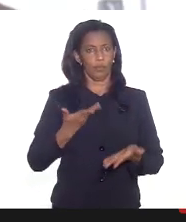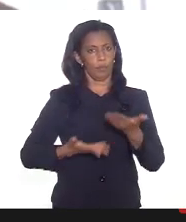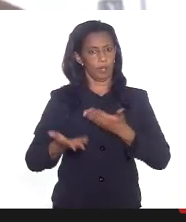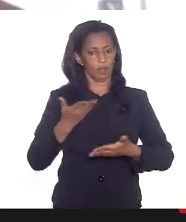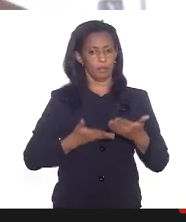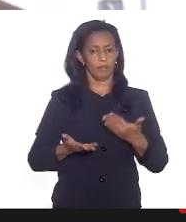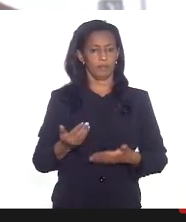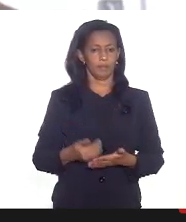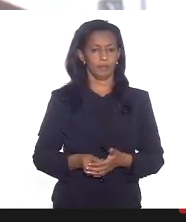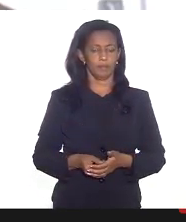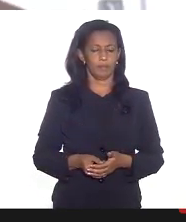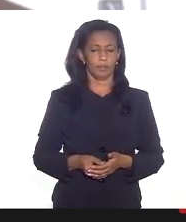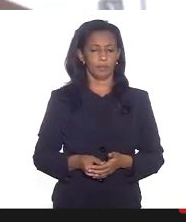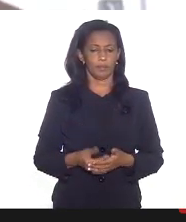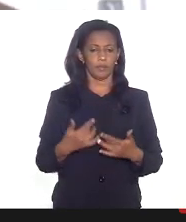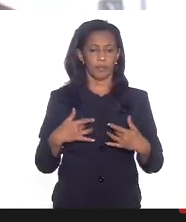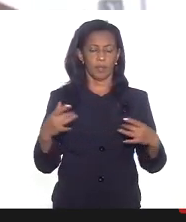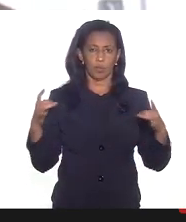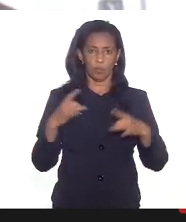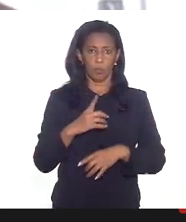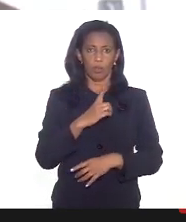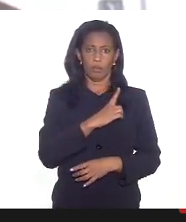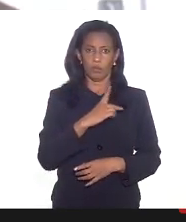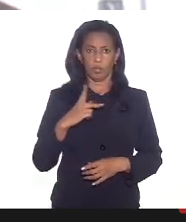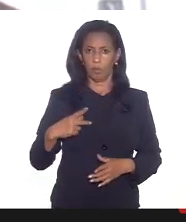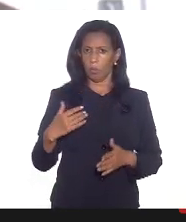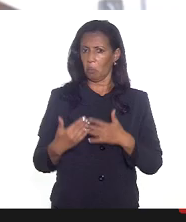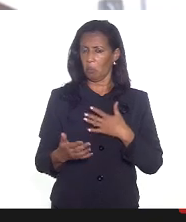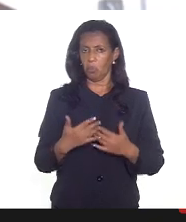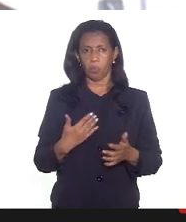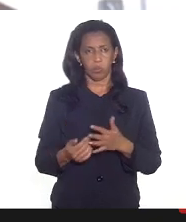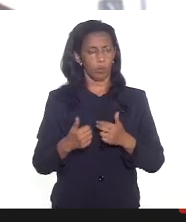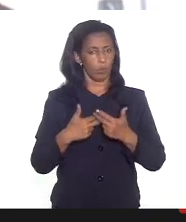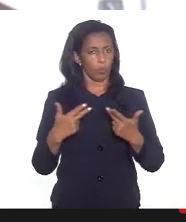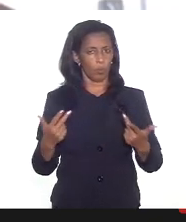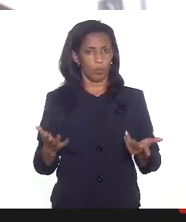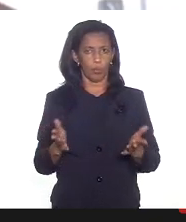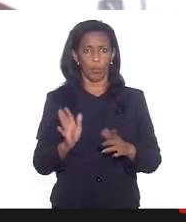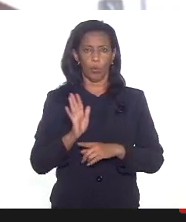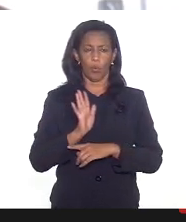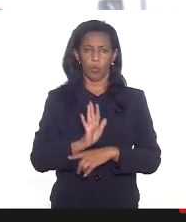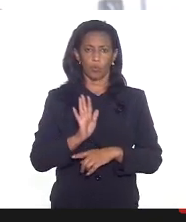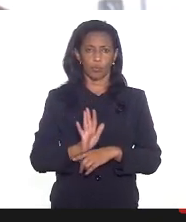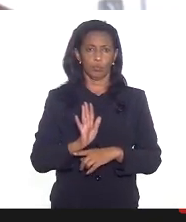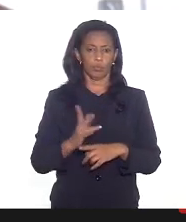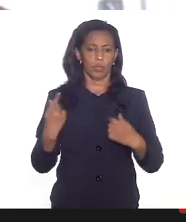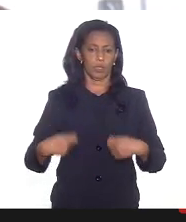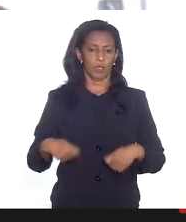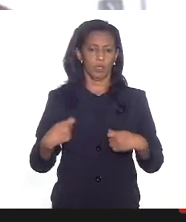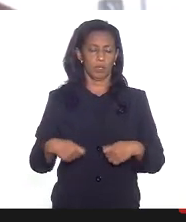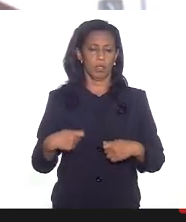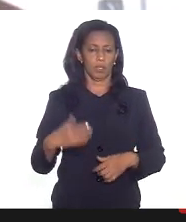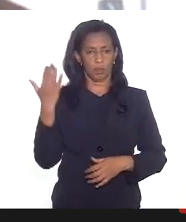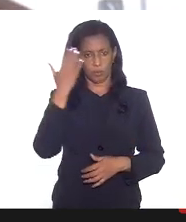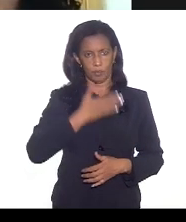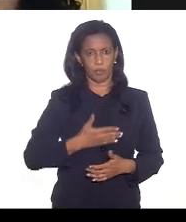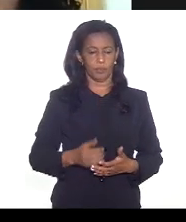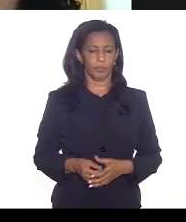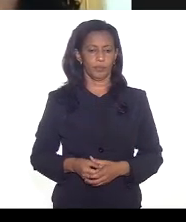participação e e foi também né Defensoria Pública para qualquer outra é orientação a necessidade dos